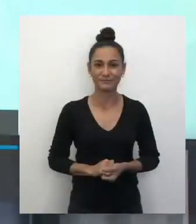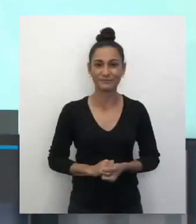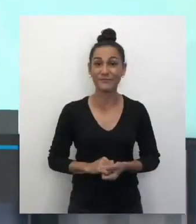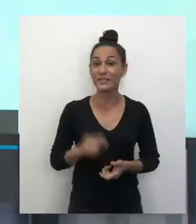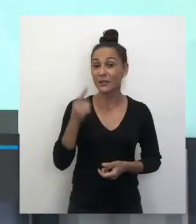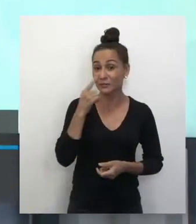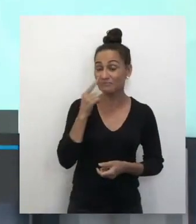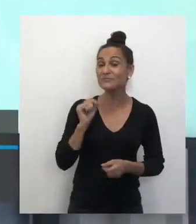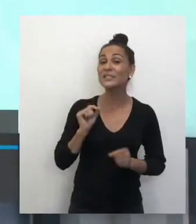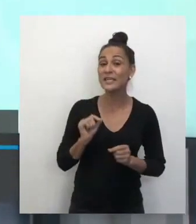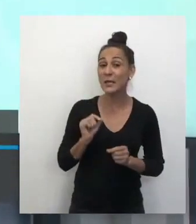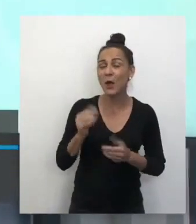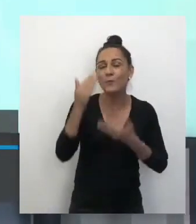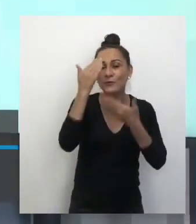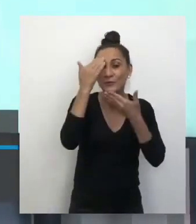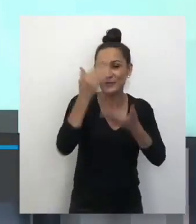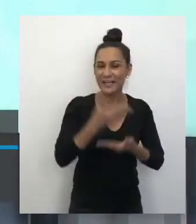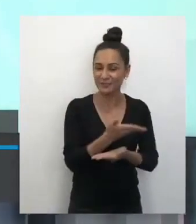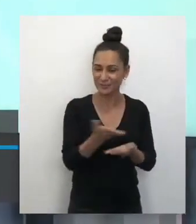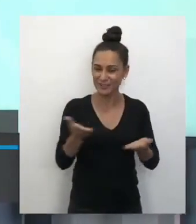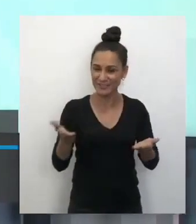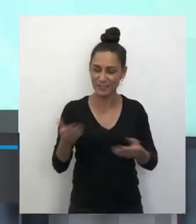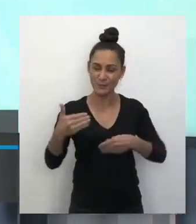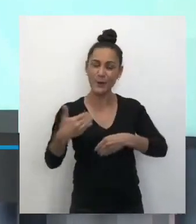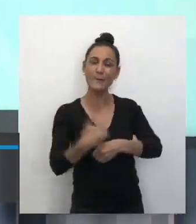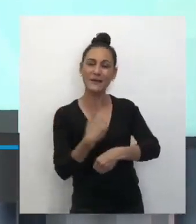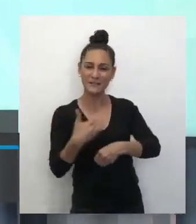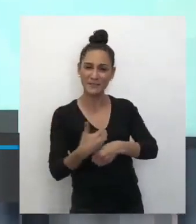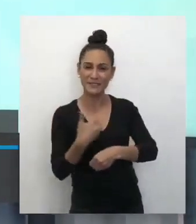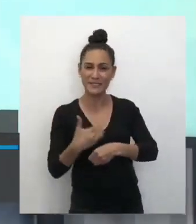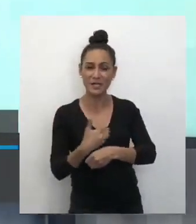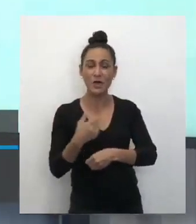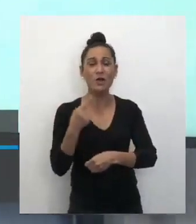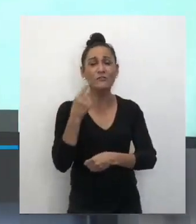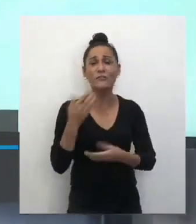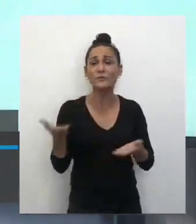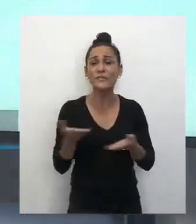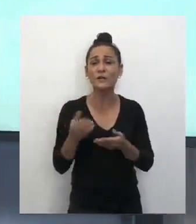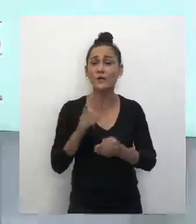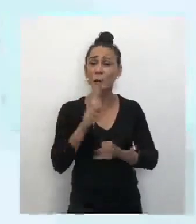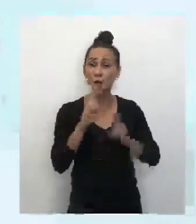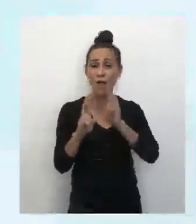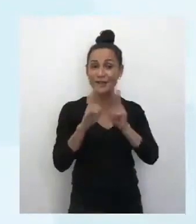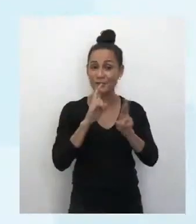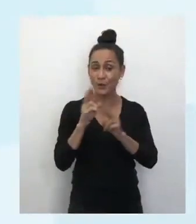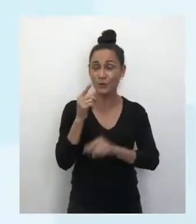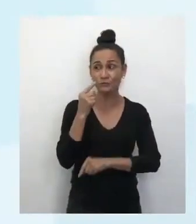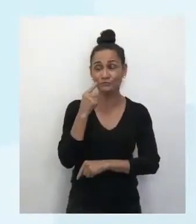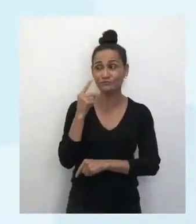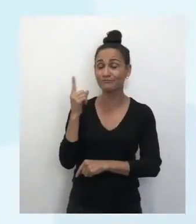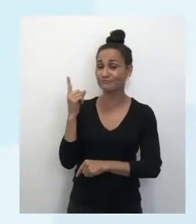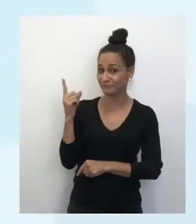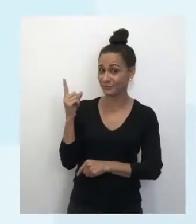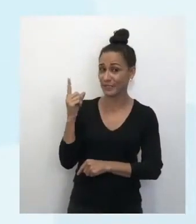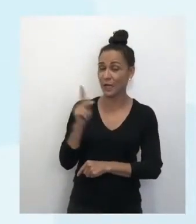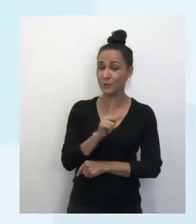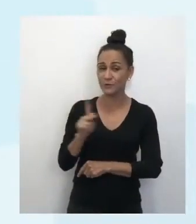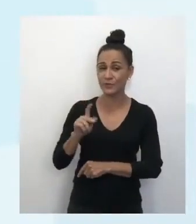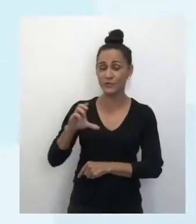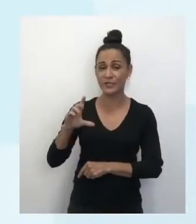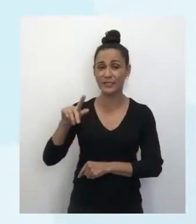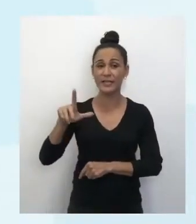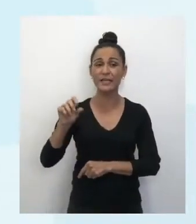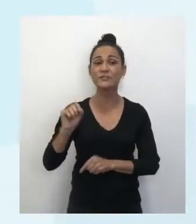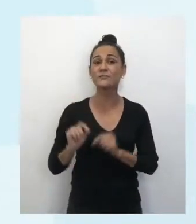Olha só, muito obrigada a todos vocês pela participação. Vamos aqui dar uma olhadinha em algumas respostas, tá? A professora Cleusa falou sobre os